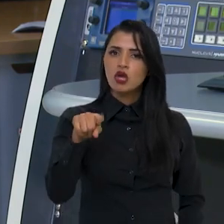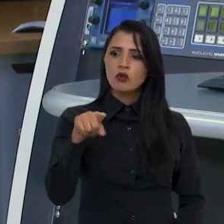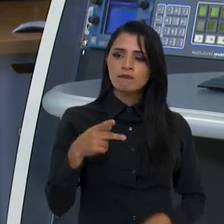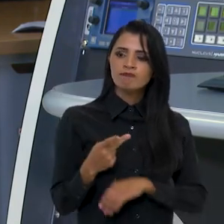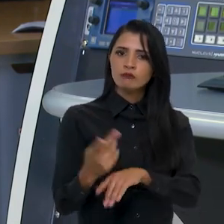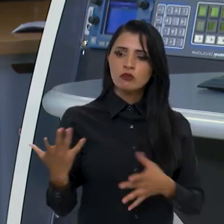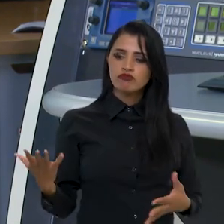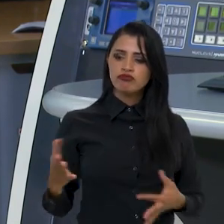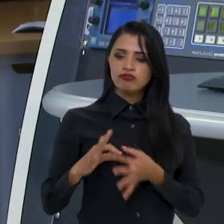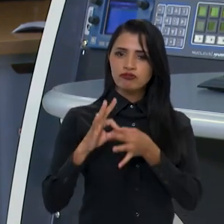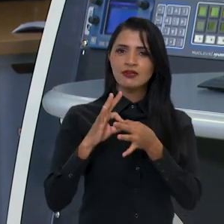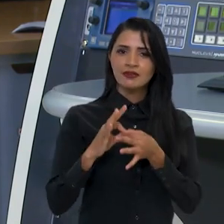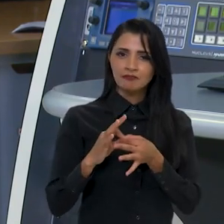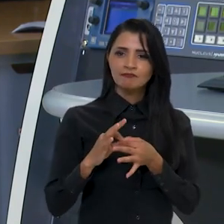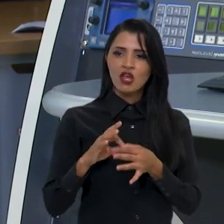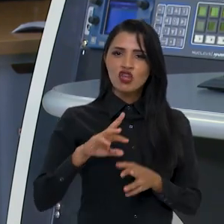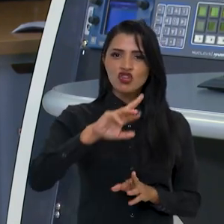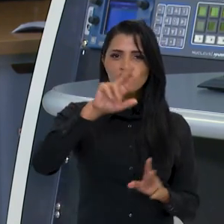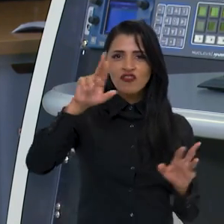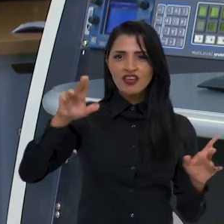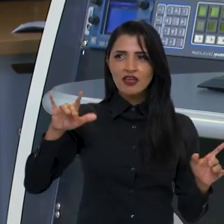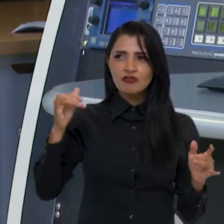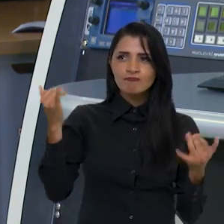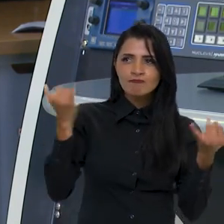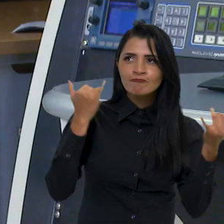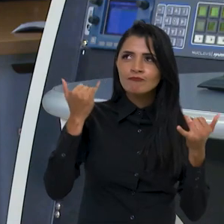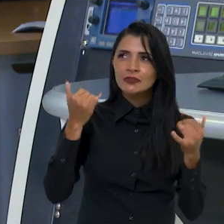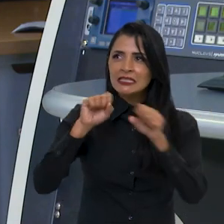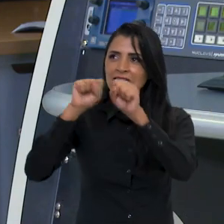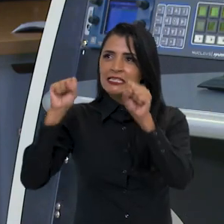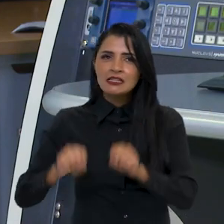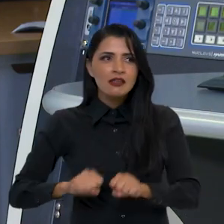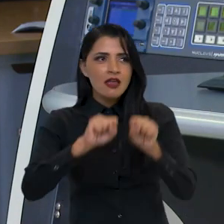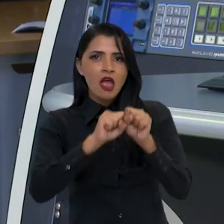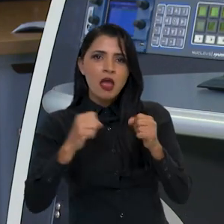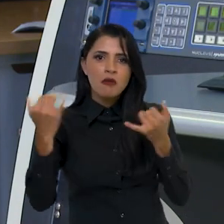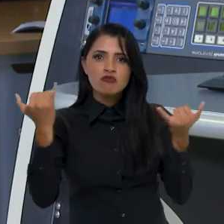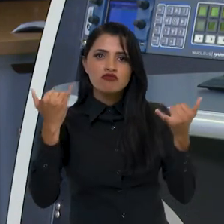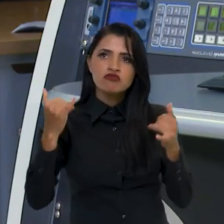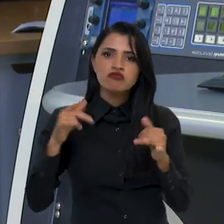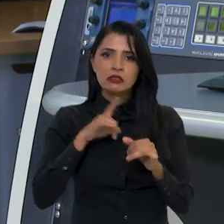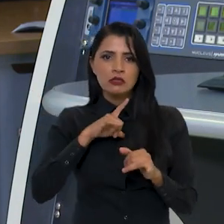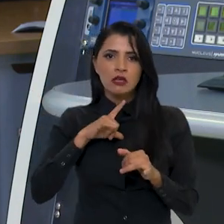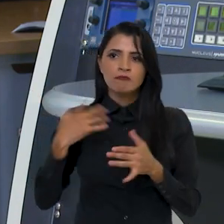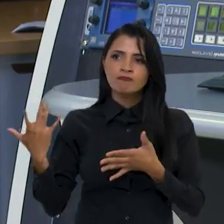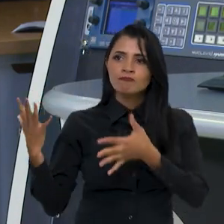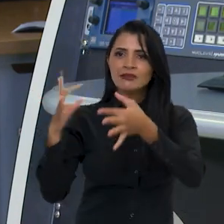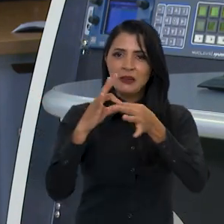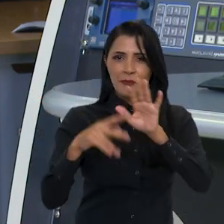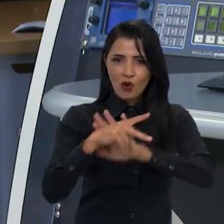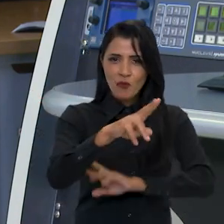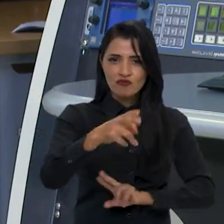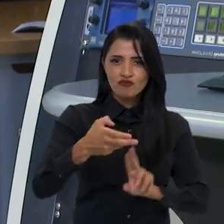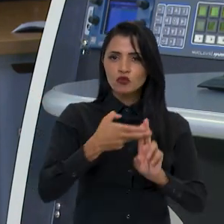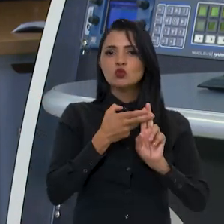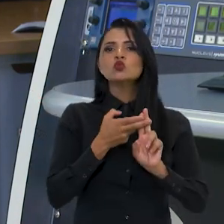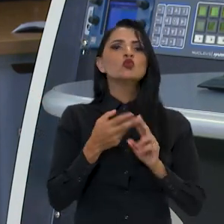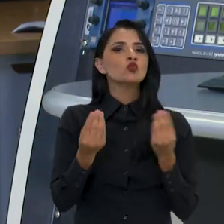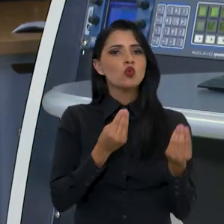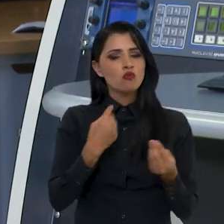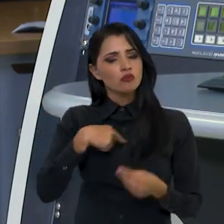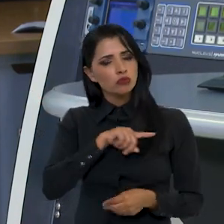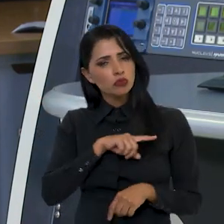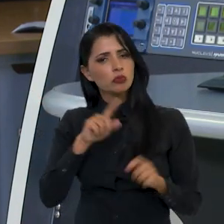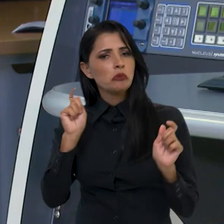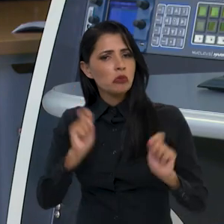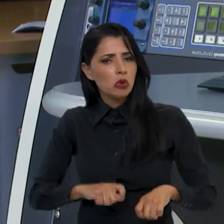buscar uma integração dos bancos, dos diferentes bancos de dados, dos diferentes sistemas de informação do SUS, né, de